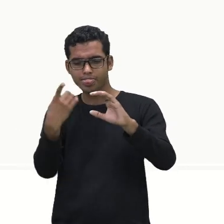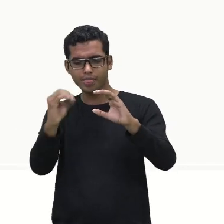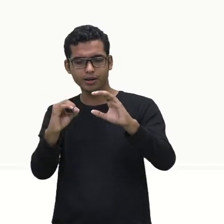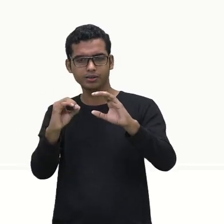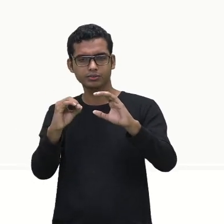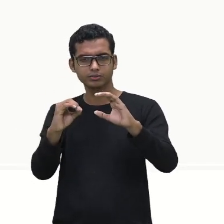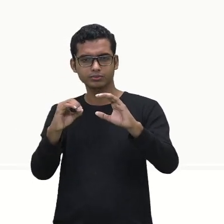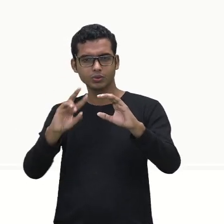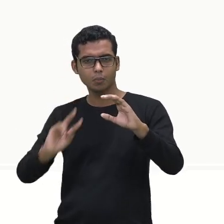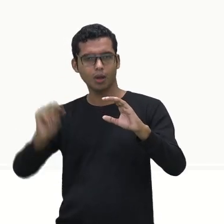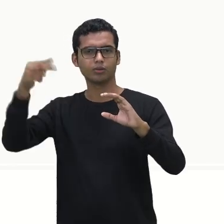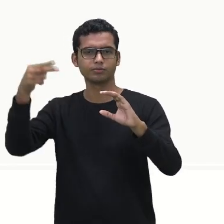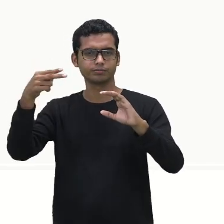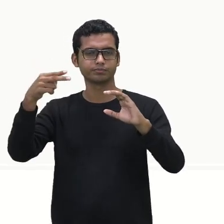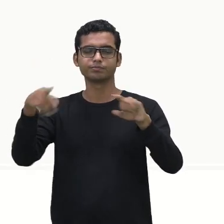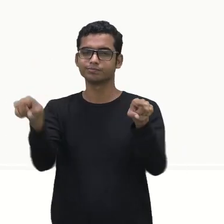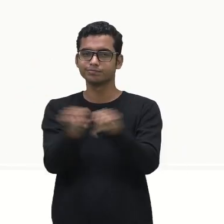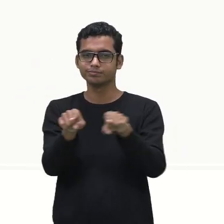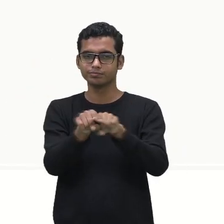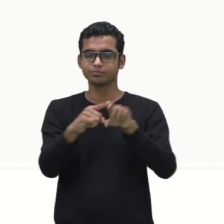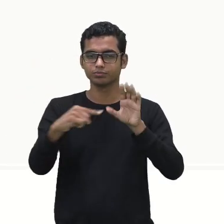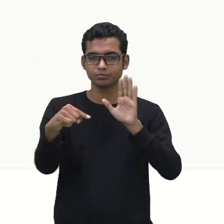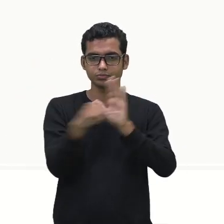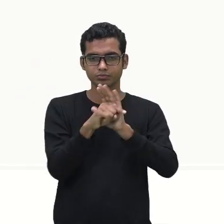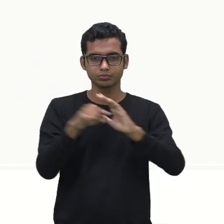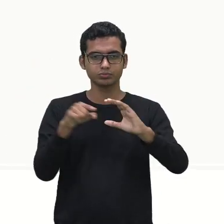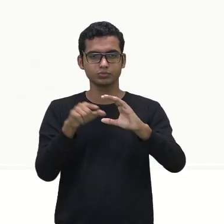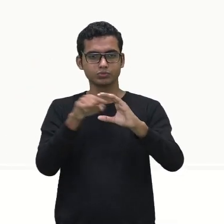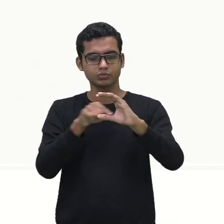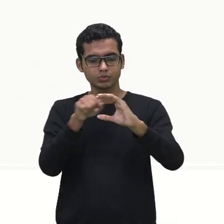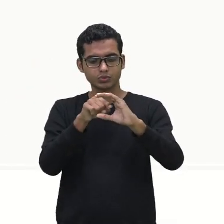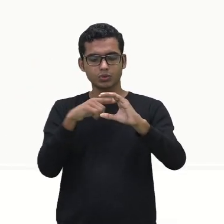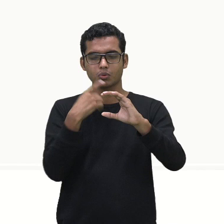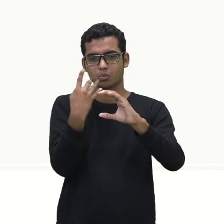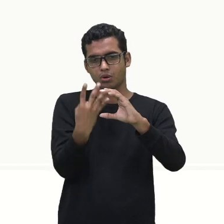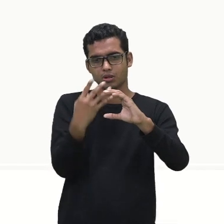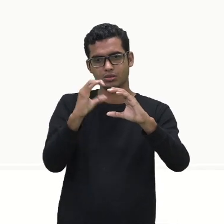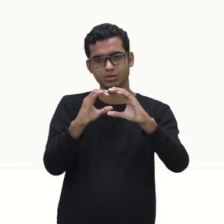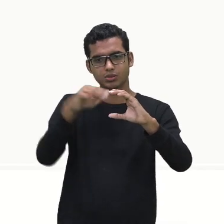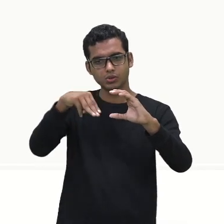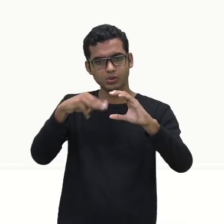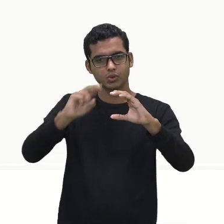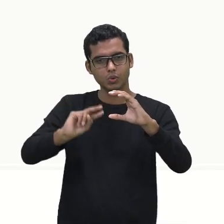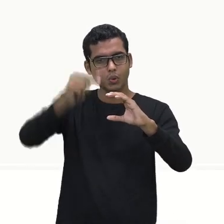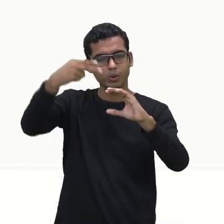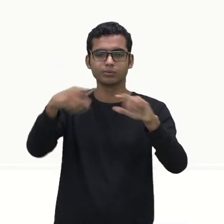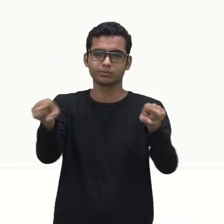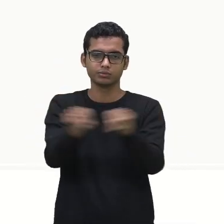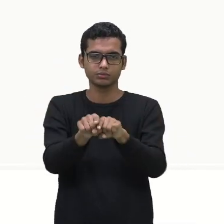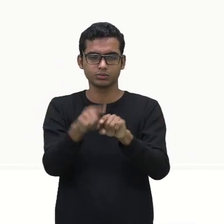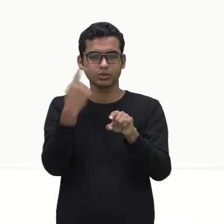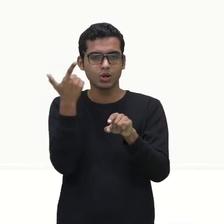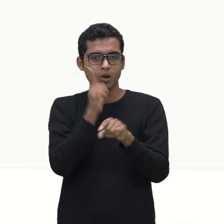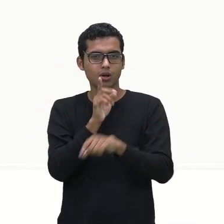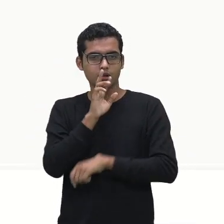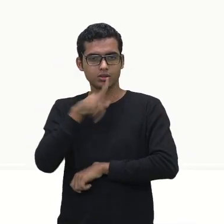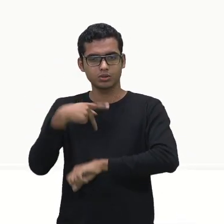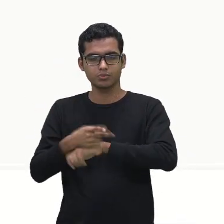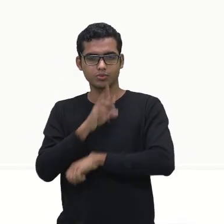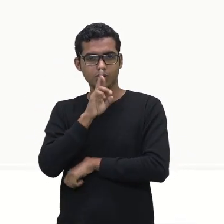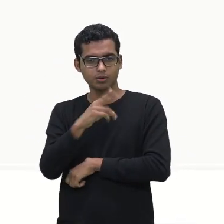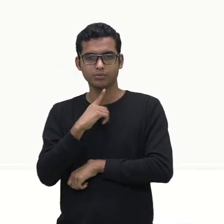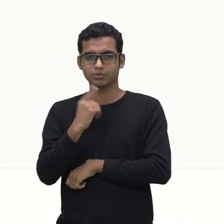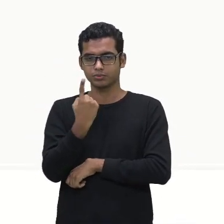quadrado, subtraiu com o raio do menor, que é 4, também elevado ao quadrado, ficou então 100